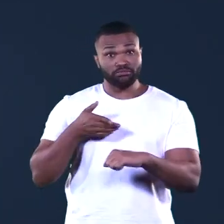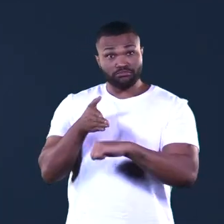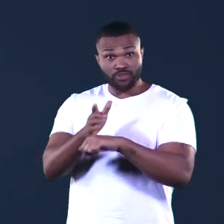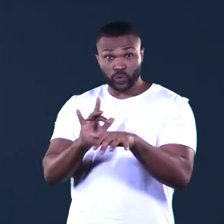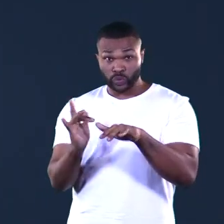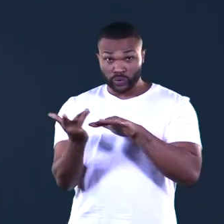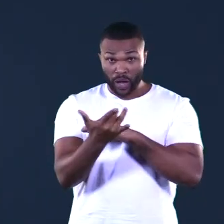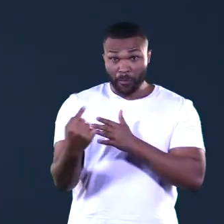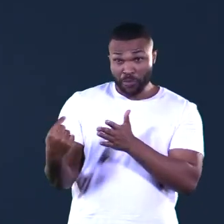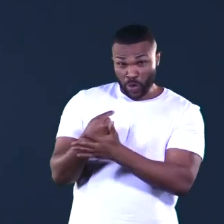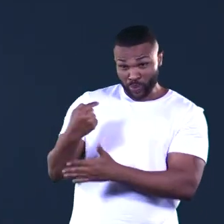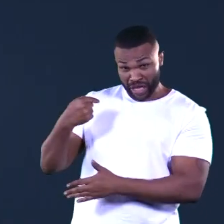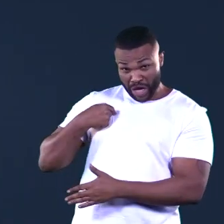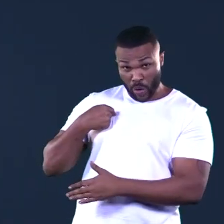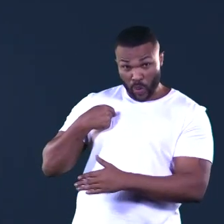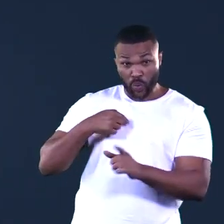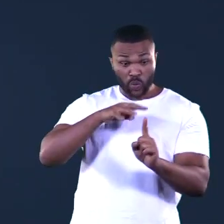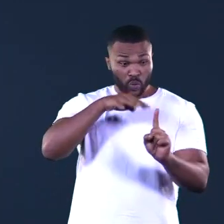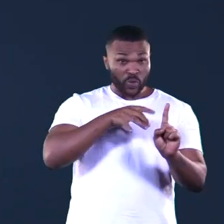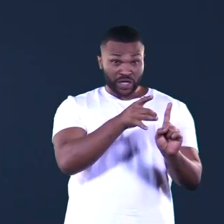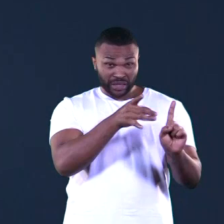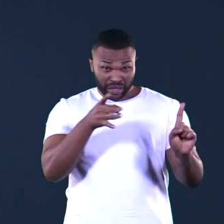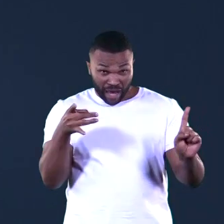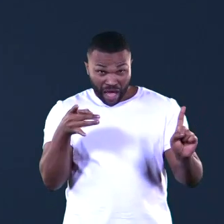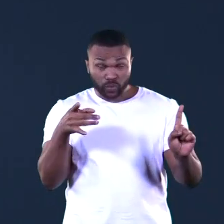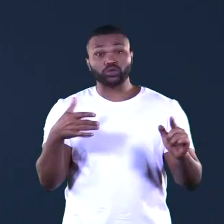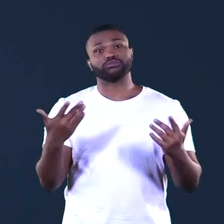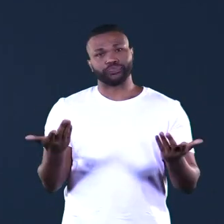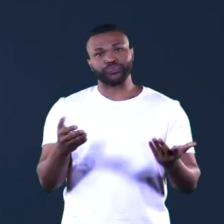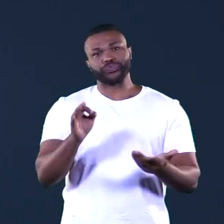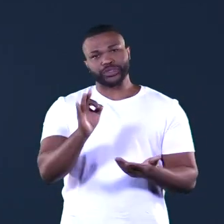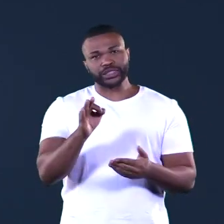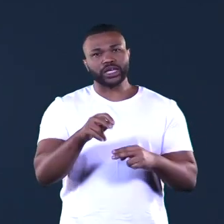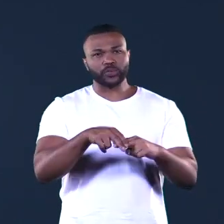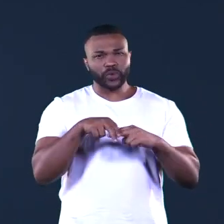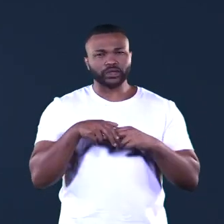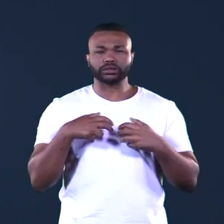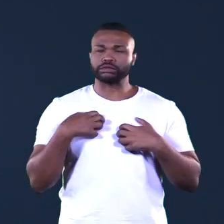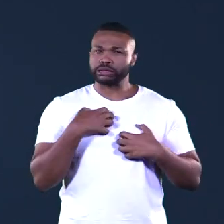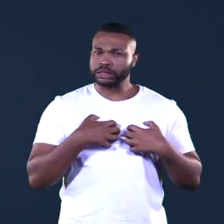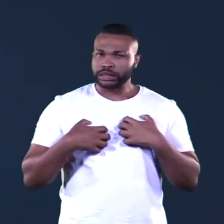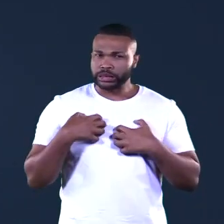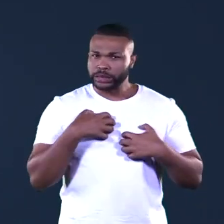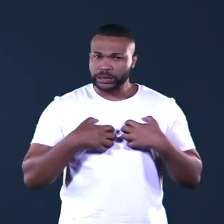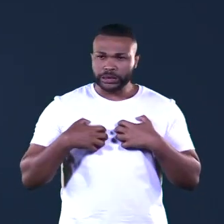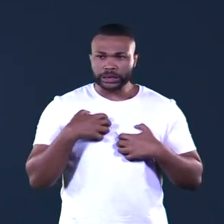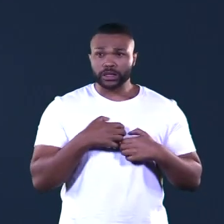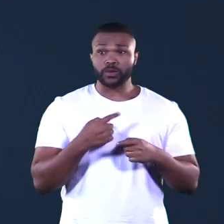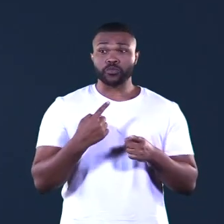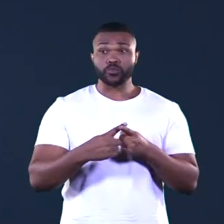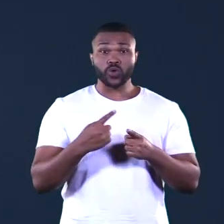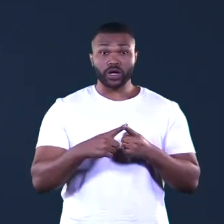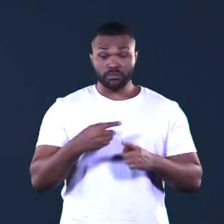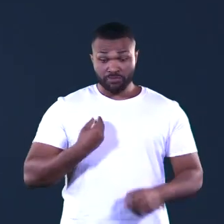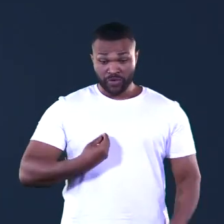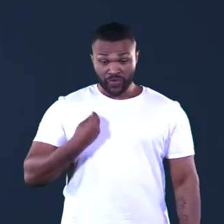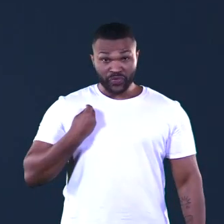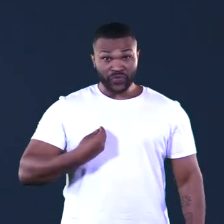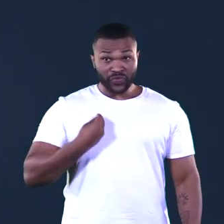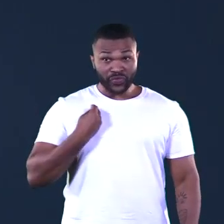perguntou se eu fui cancelado, tenho um pouco de estresse por causa disso, assim. E eu acho que eu fui cancelado pela minha existência